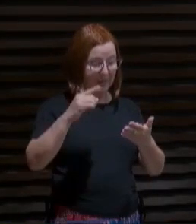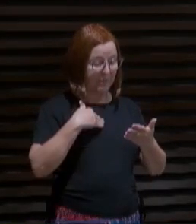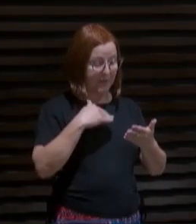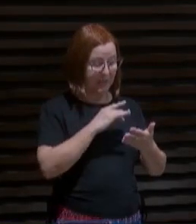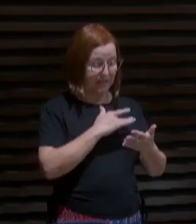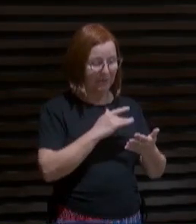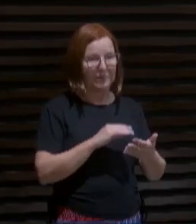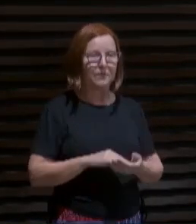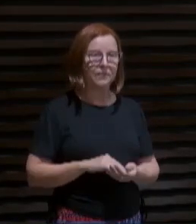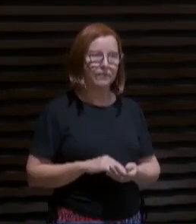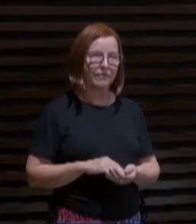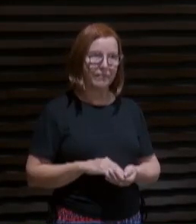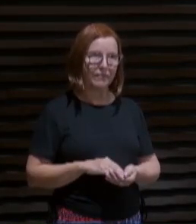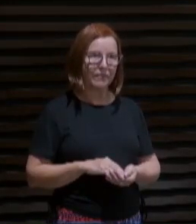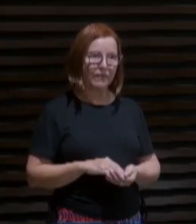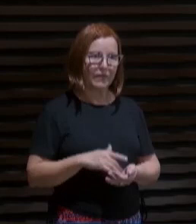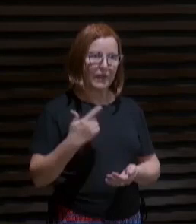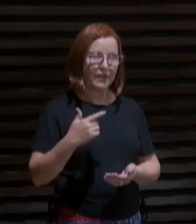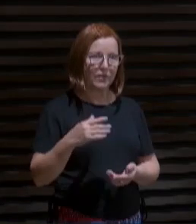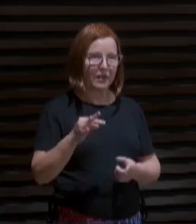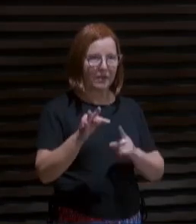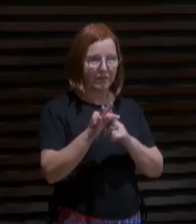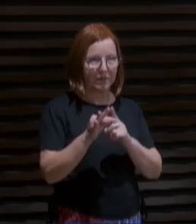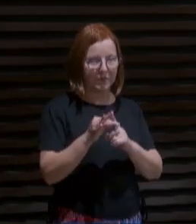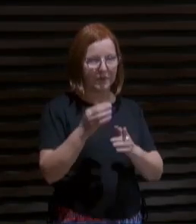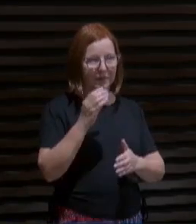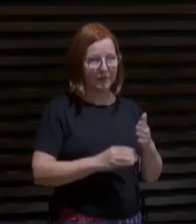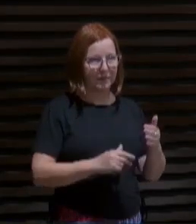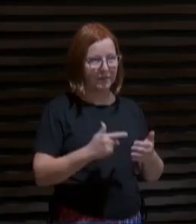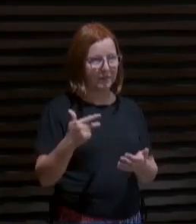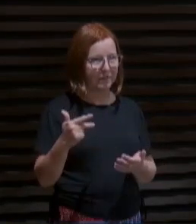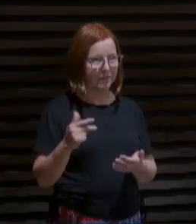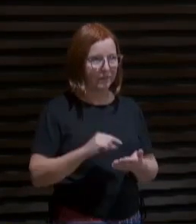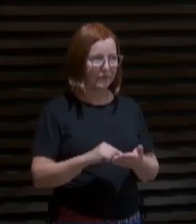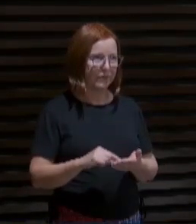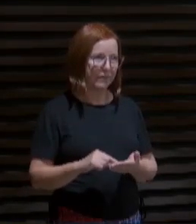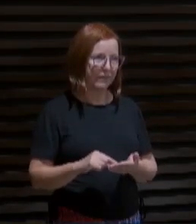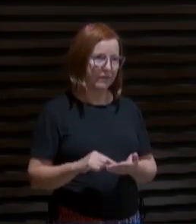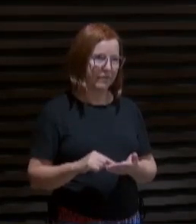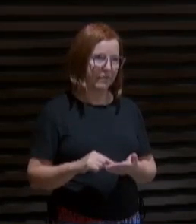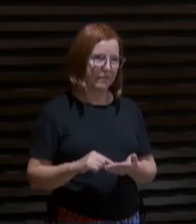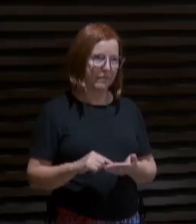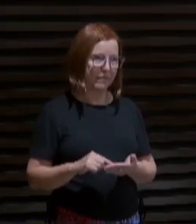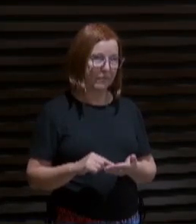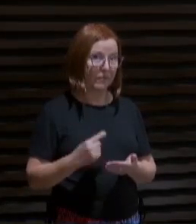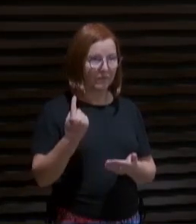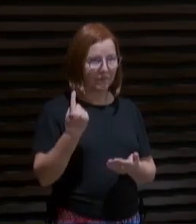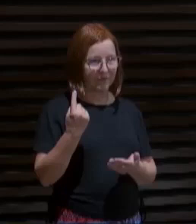é 2 Timóteo, capítulo 3, versículo